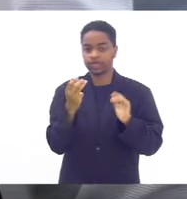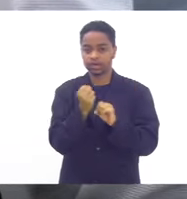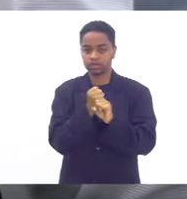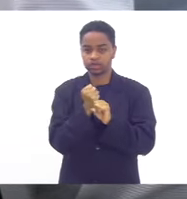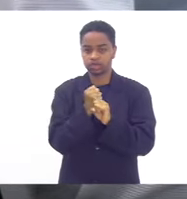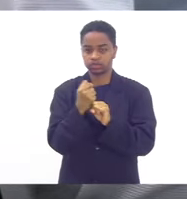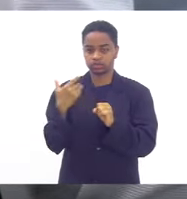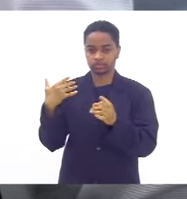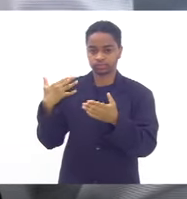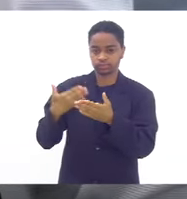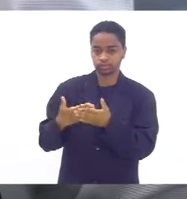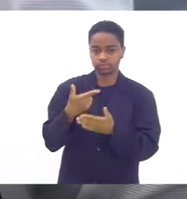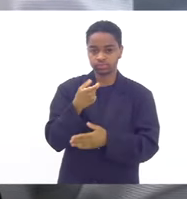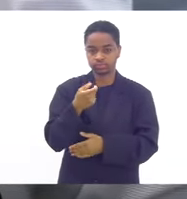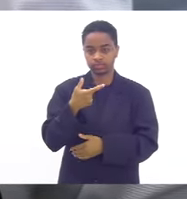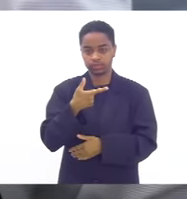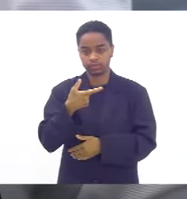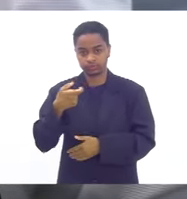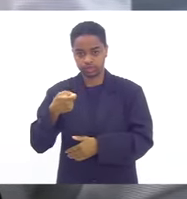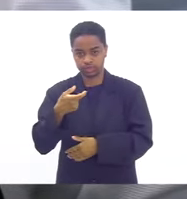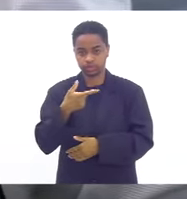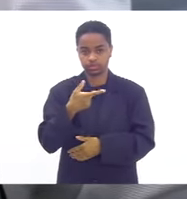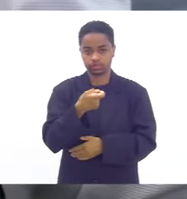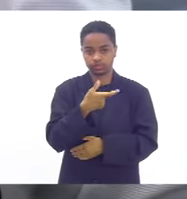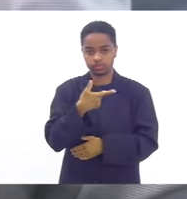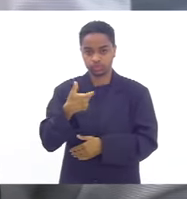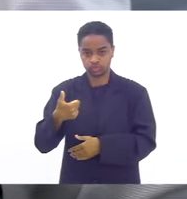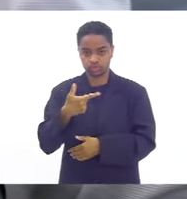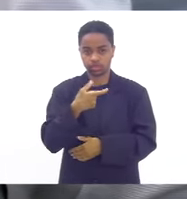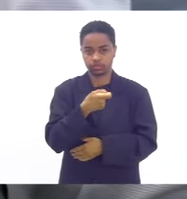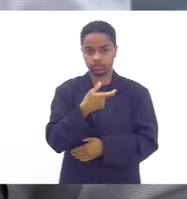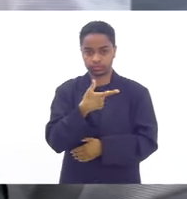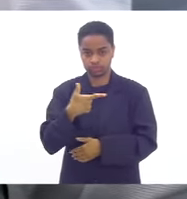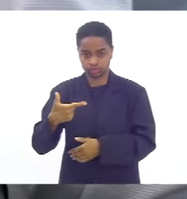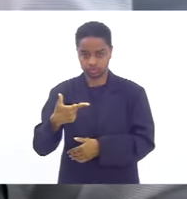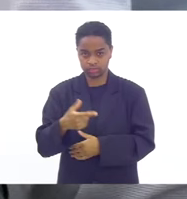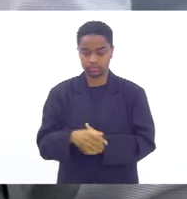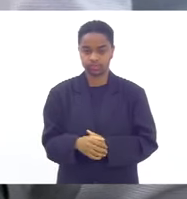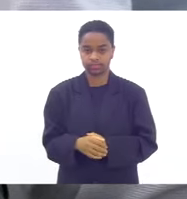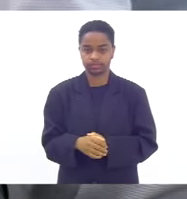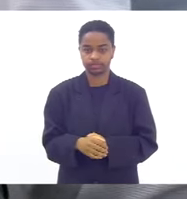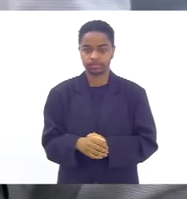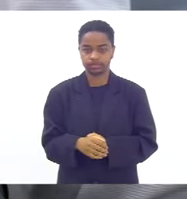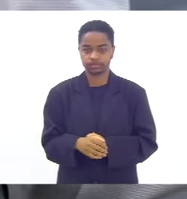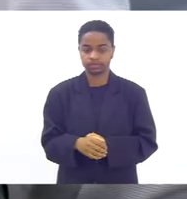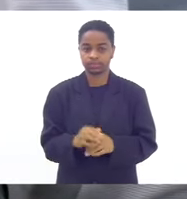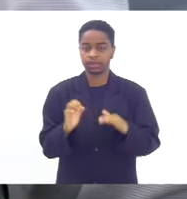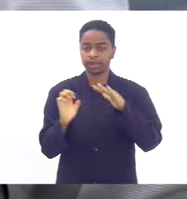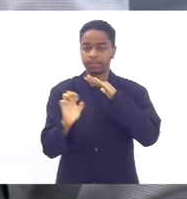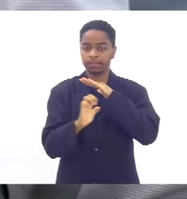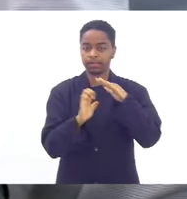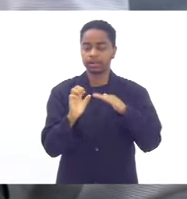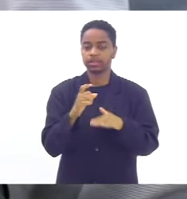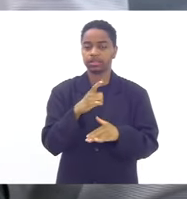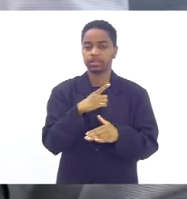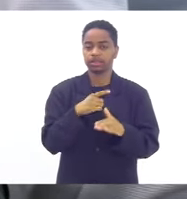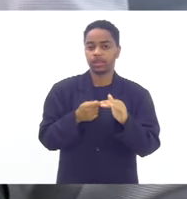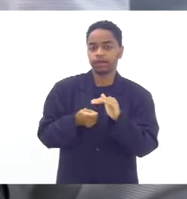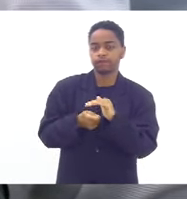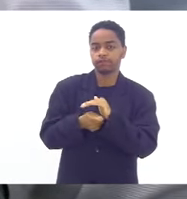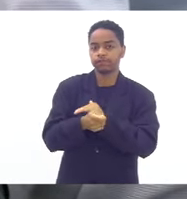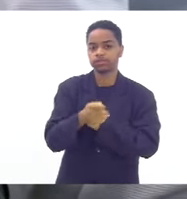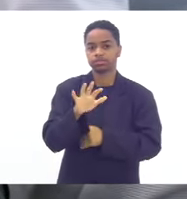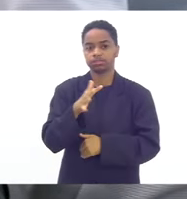3 anos, 2020, 21 e 22, a companhia tem aproximadamente um investimento de